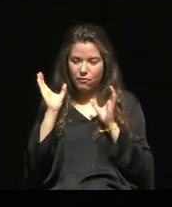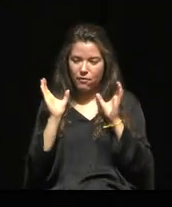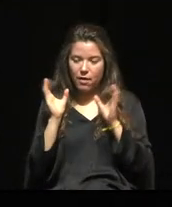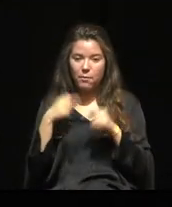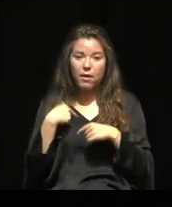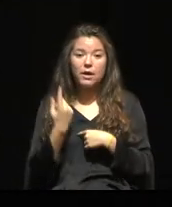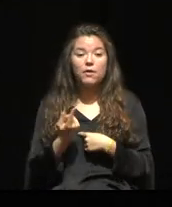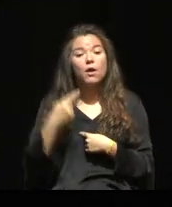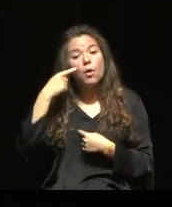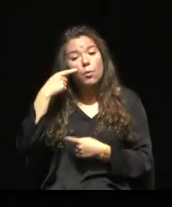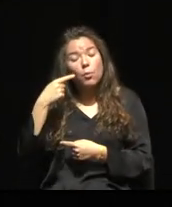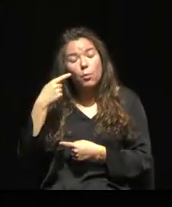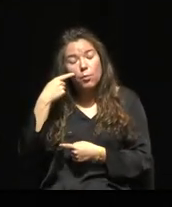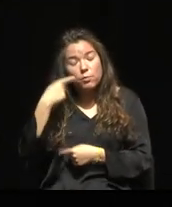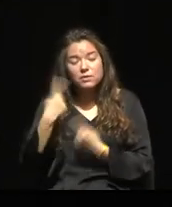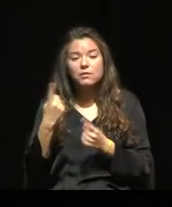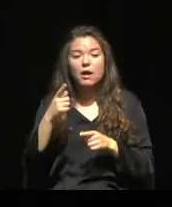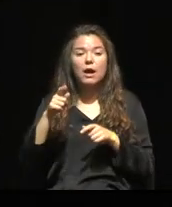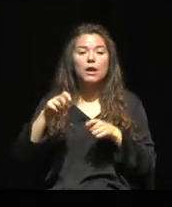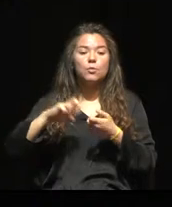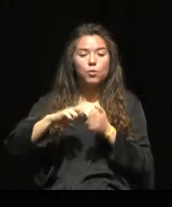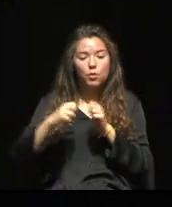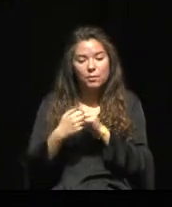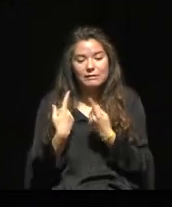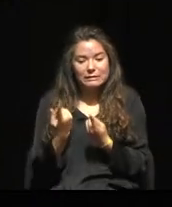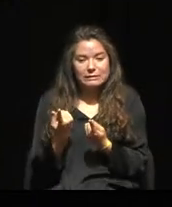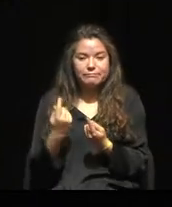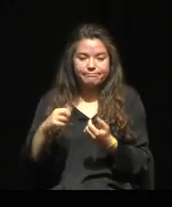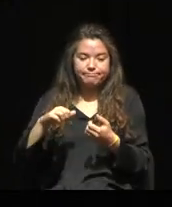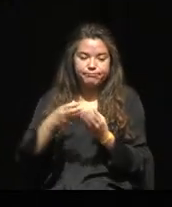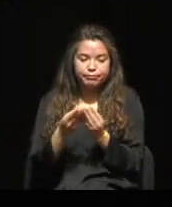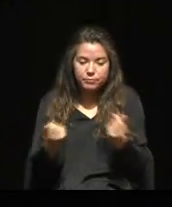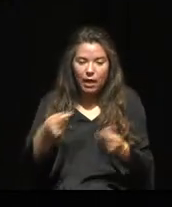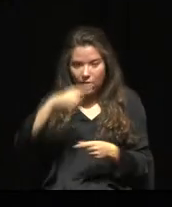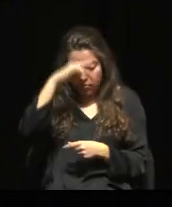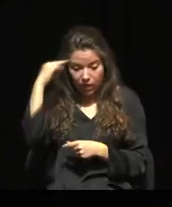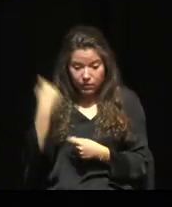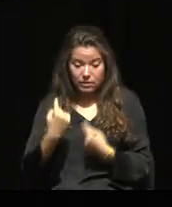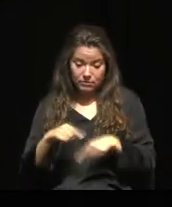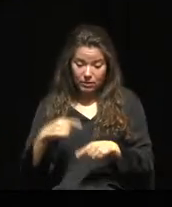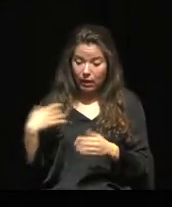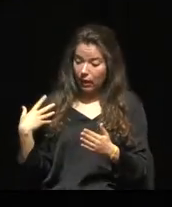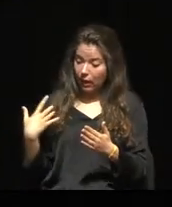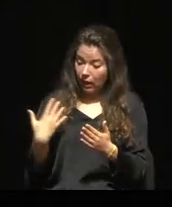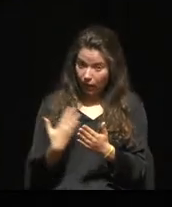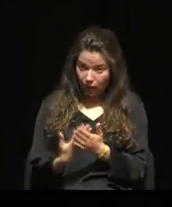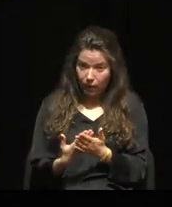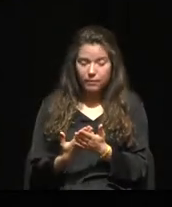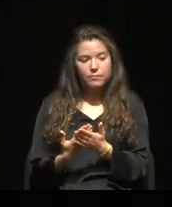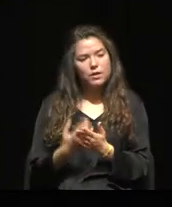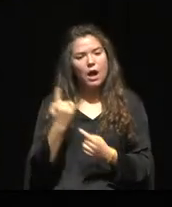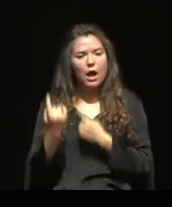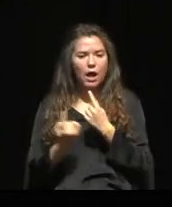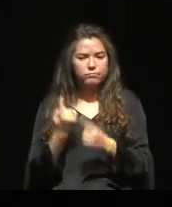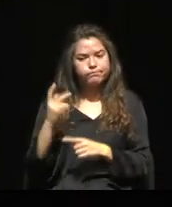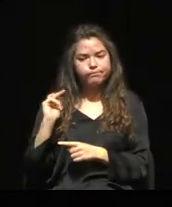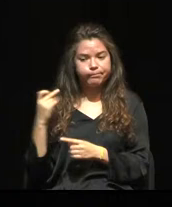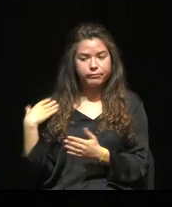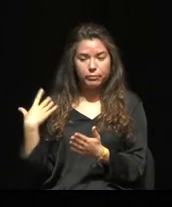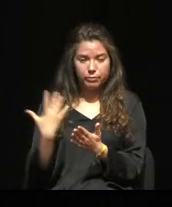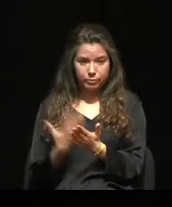alguns problemas para os quais tem sido muito difícil obter soluções embora Se arrastem desde alguns